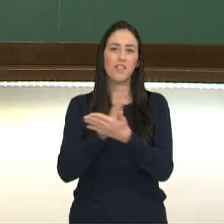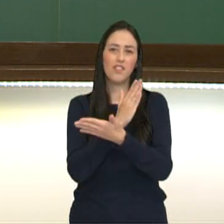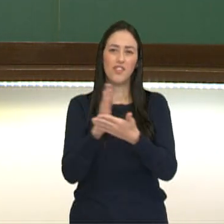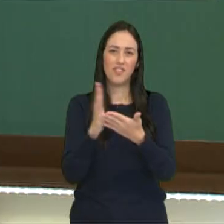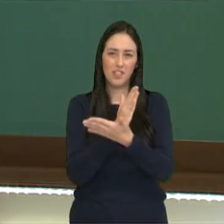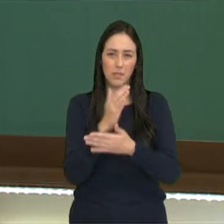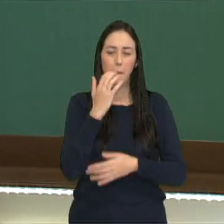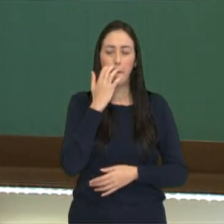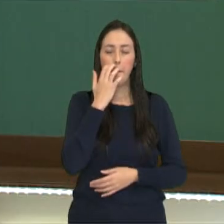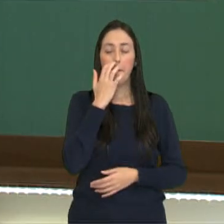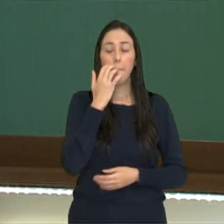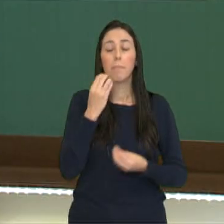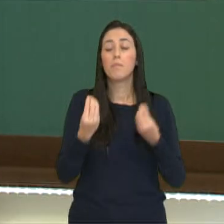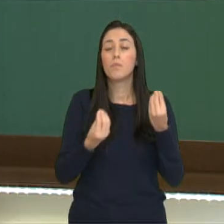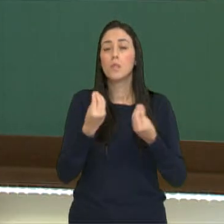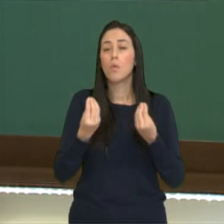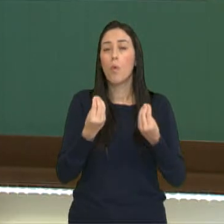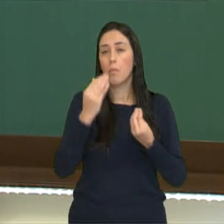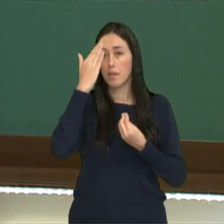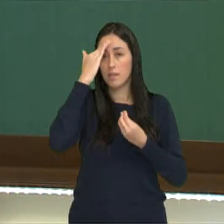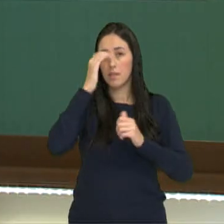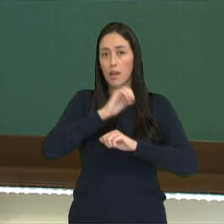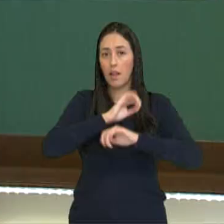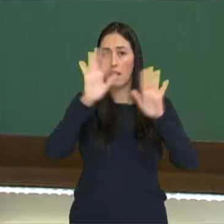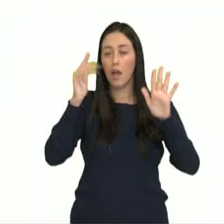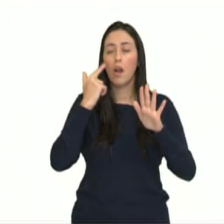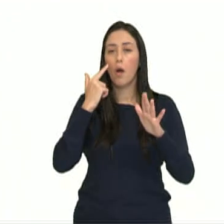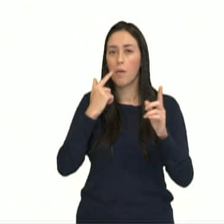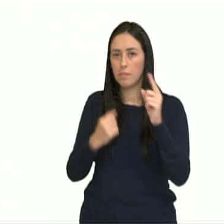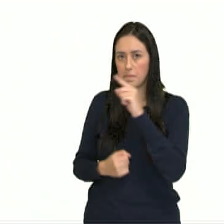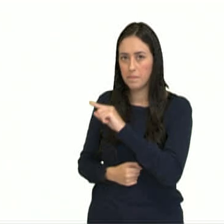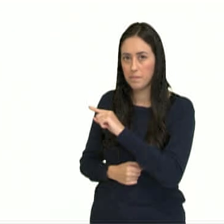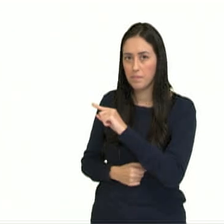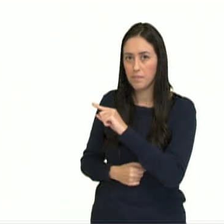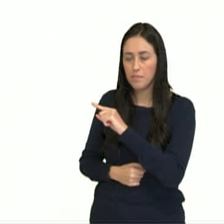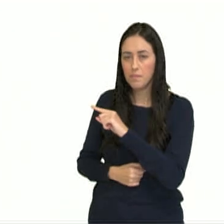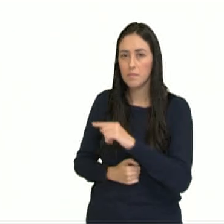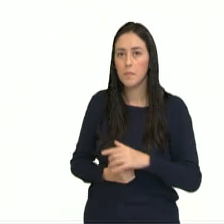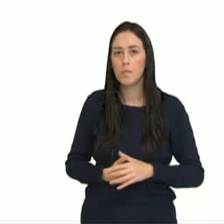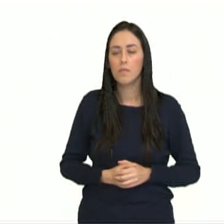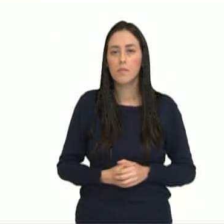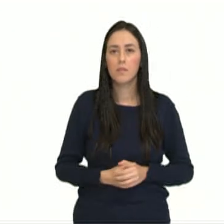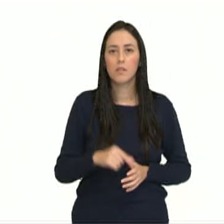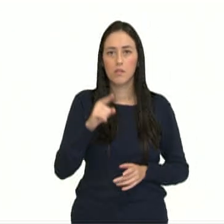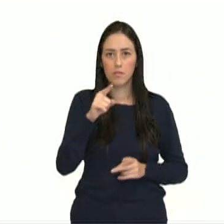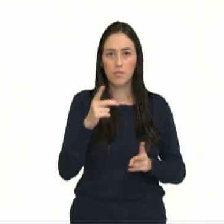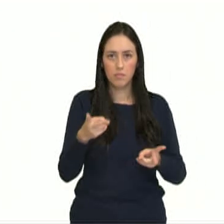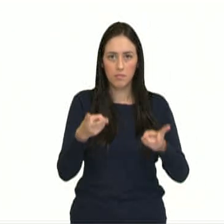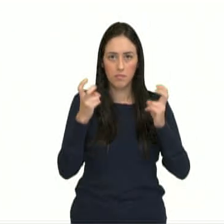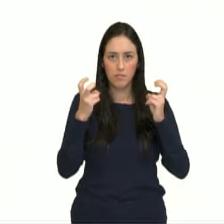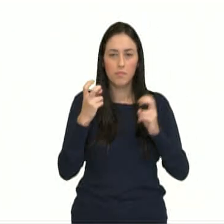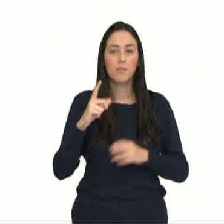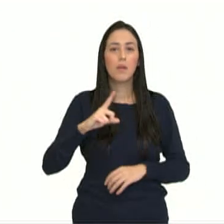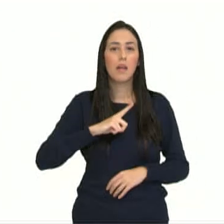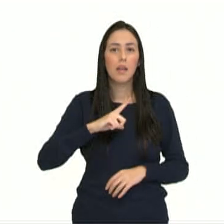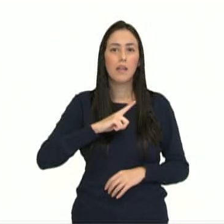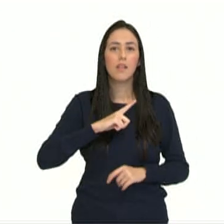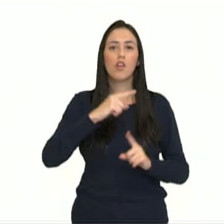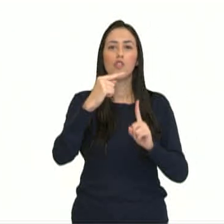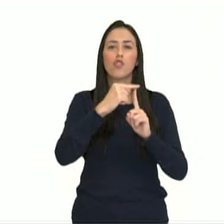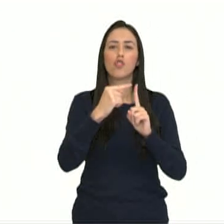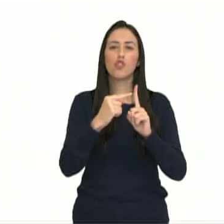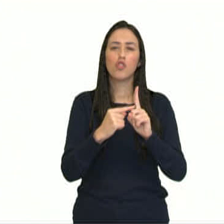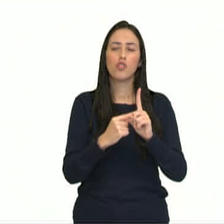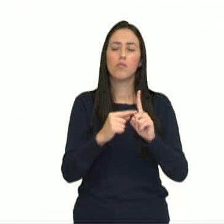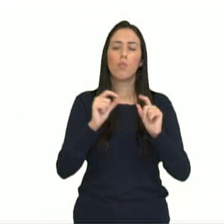partes. Para que isso fique mais claro, ó, dá uma olhada na tela e veja que, ó, nós temos aqui formas de relevo, nós